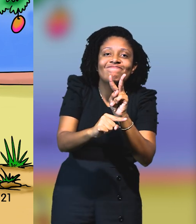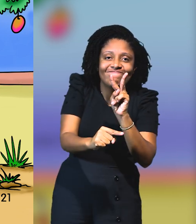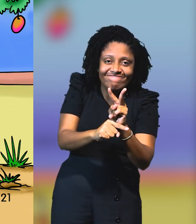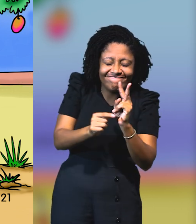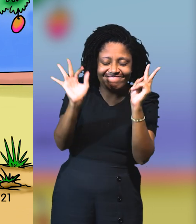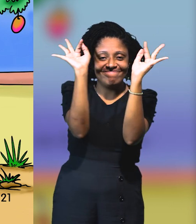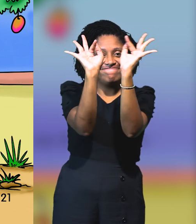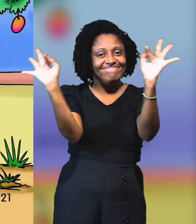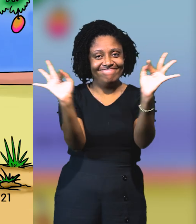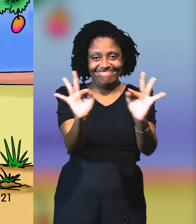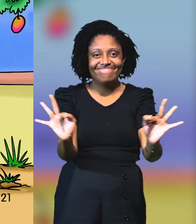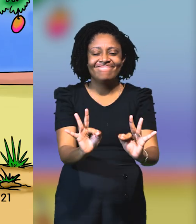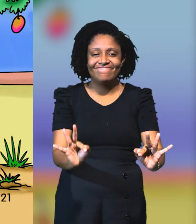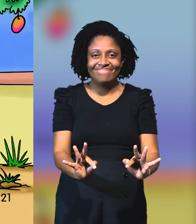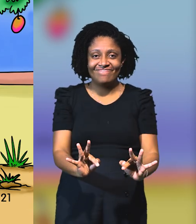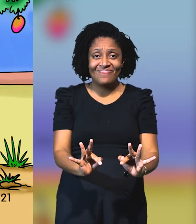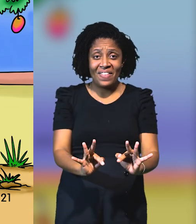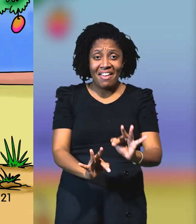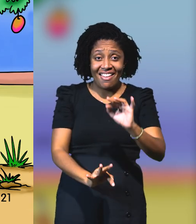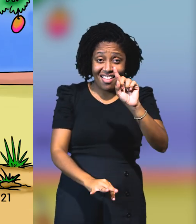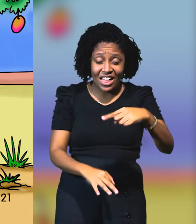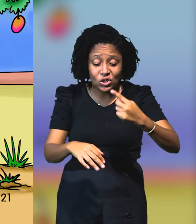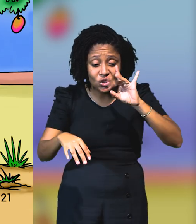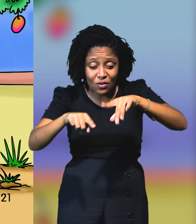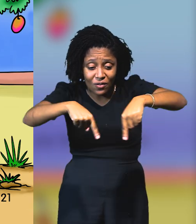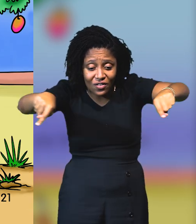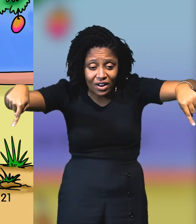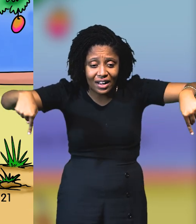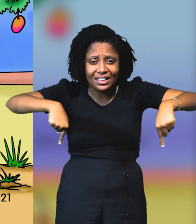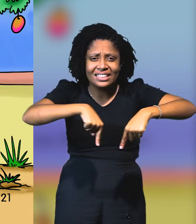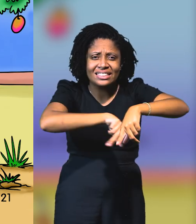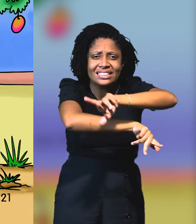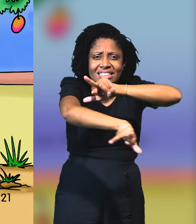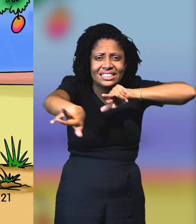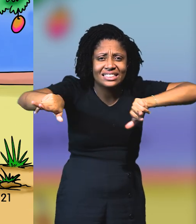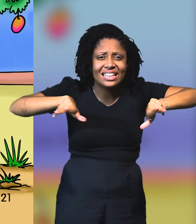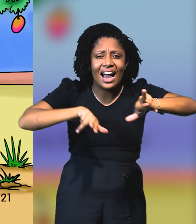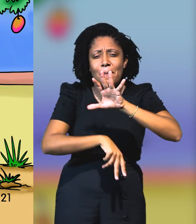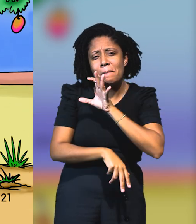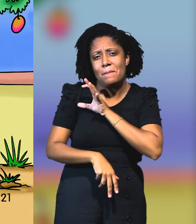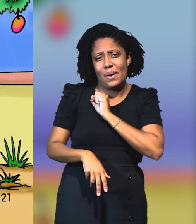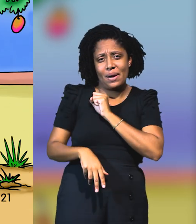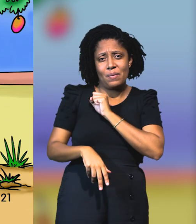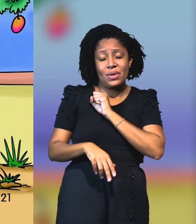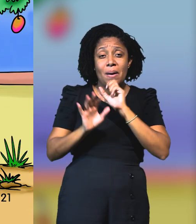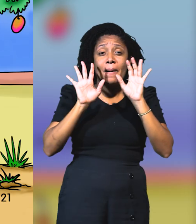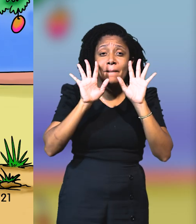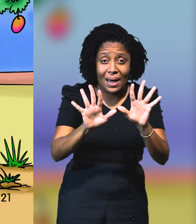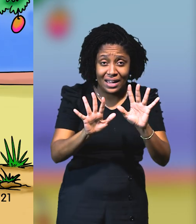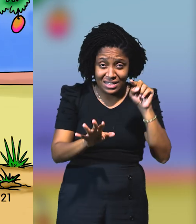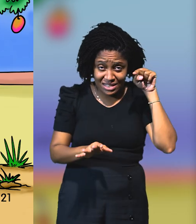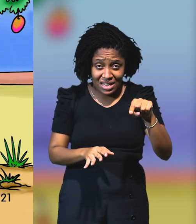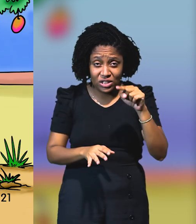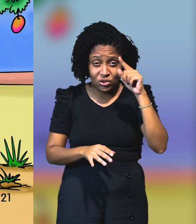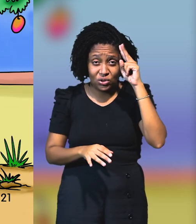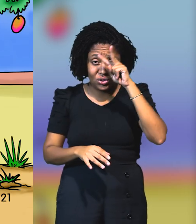de felicidade. Era apenas uma varanda e muitas formas de amar. Mas essa é